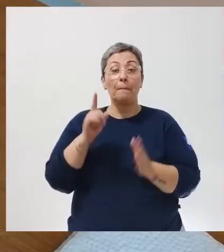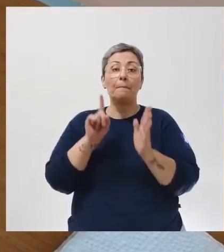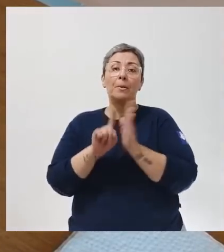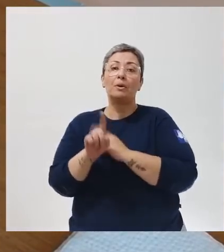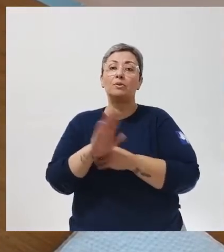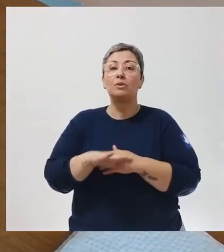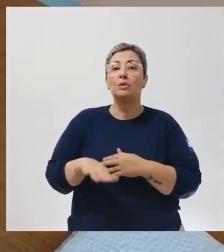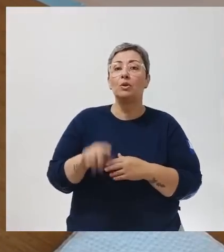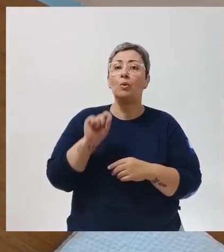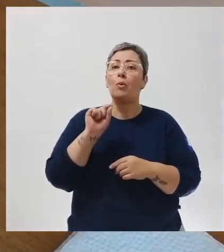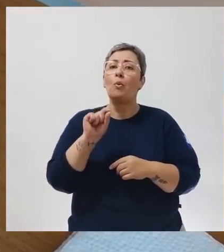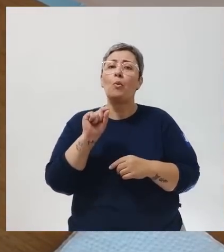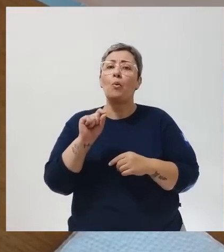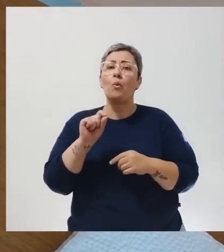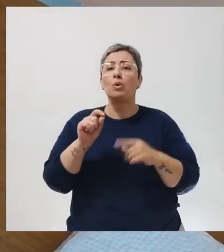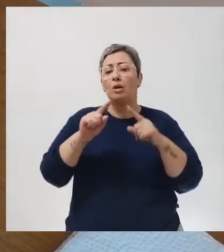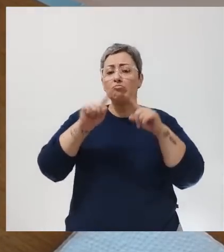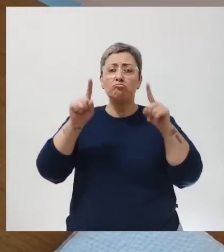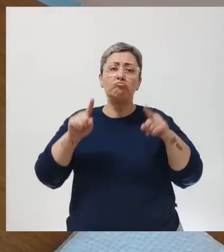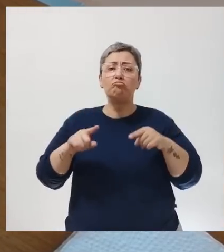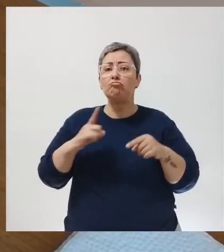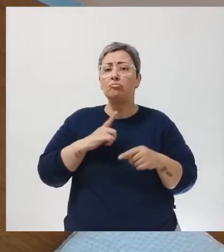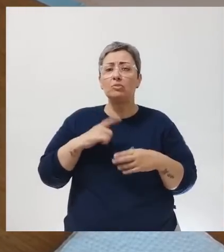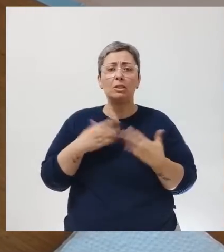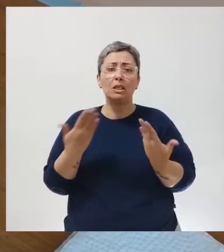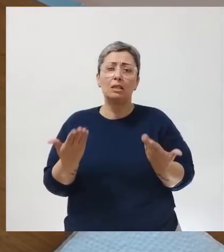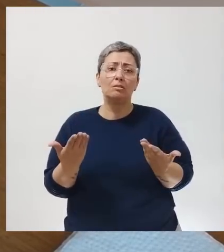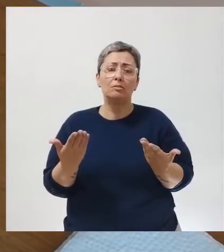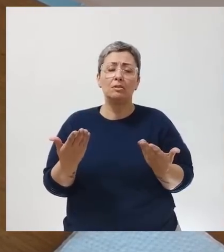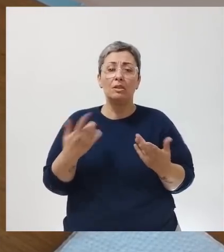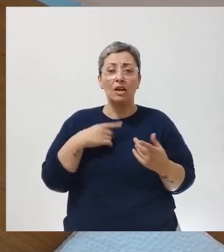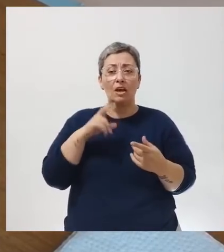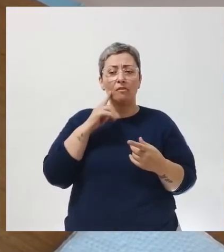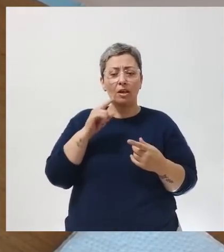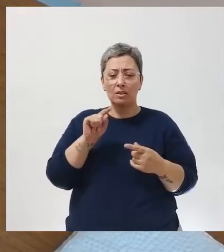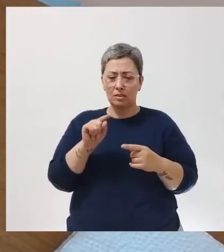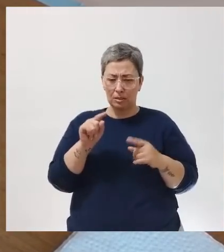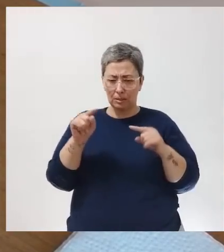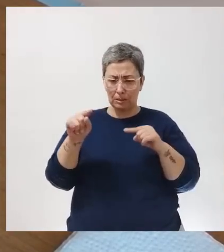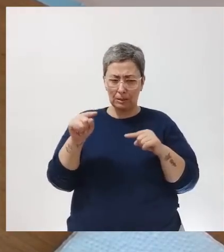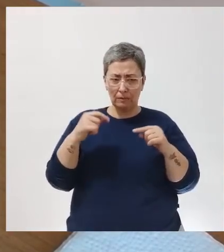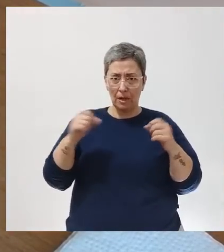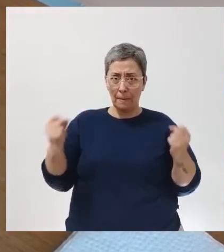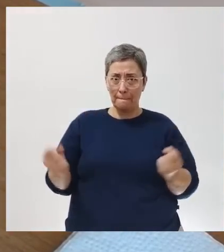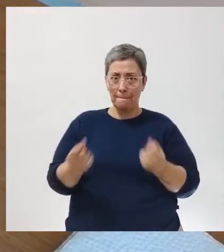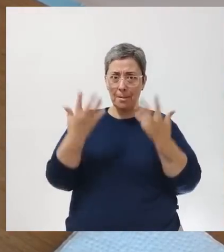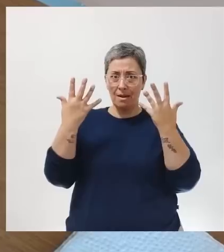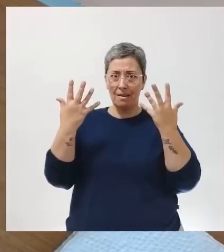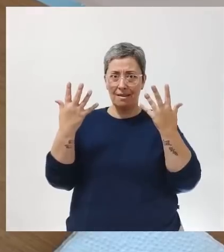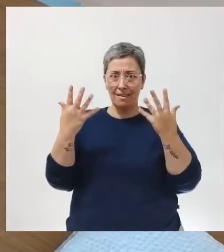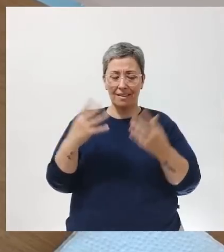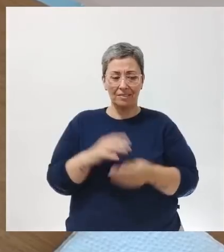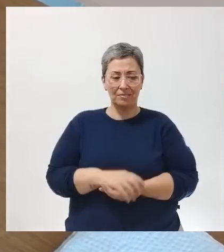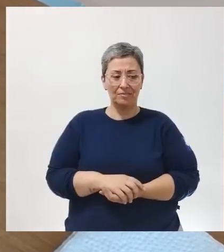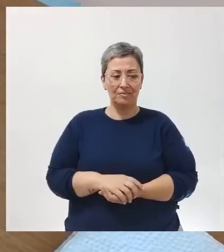Pergunte para a criança: que forma você acha que tem aqui? E ela vai ver a mágica